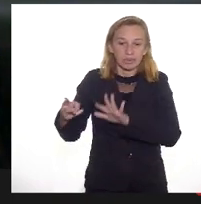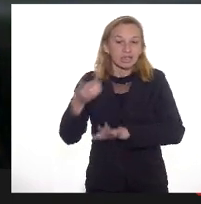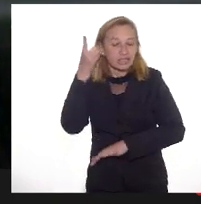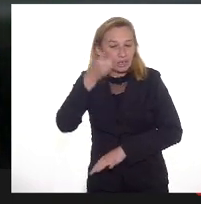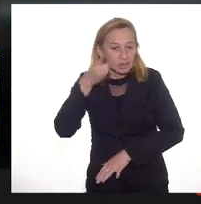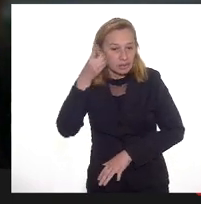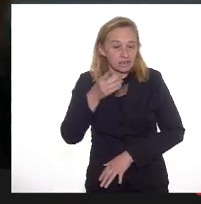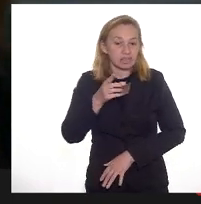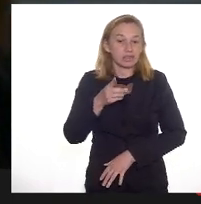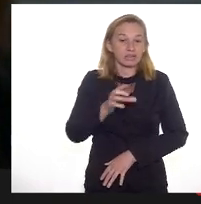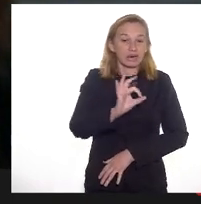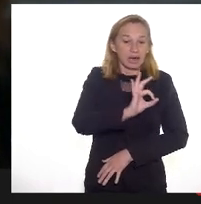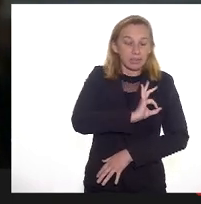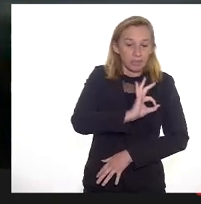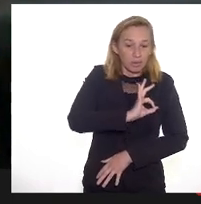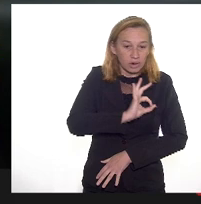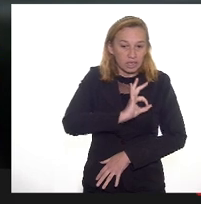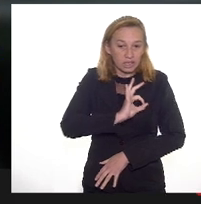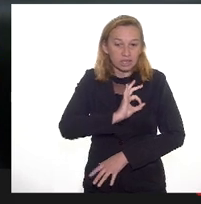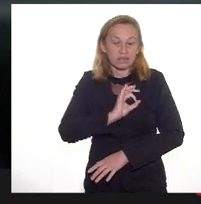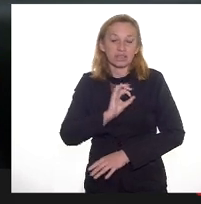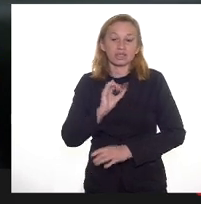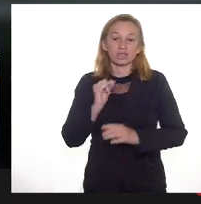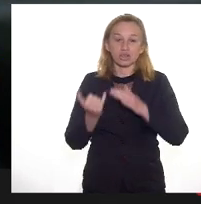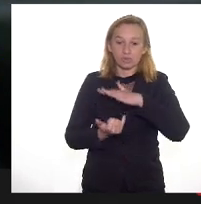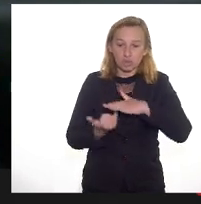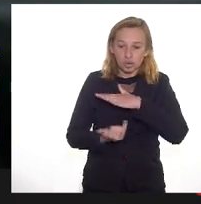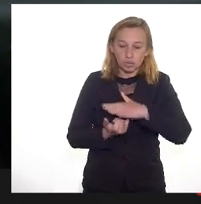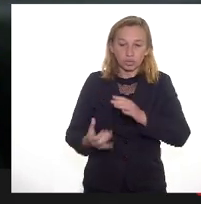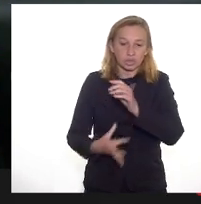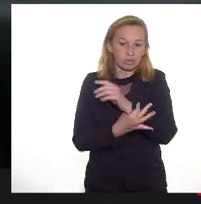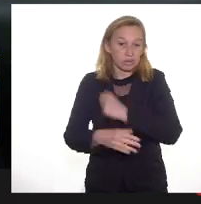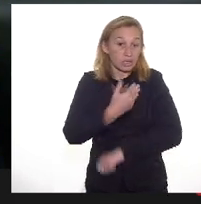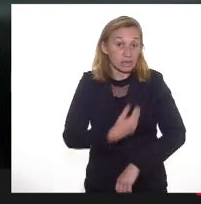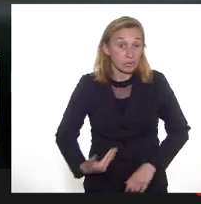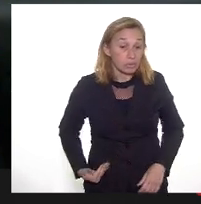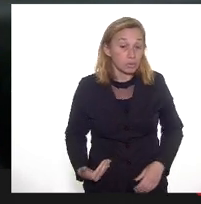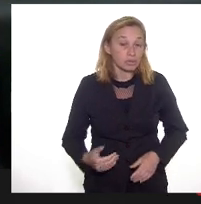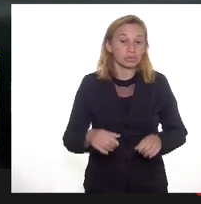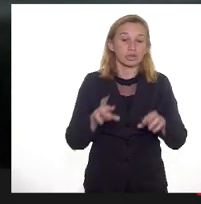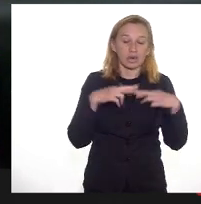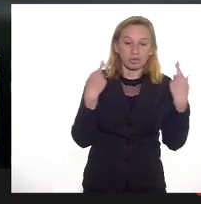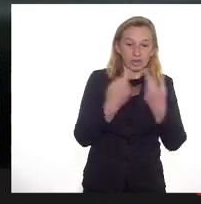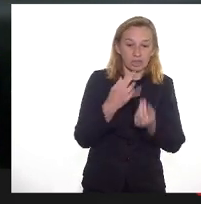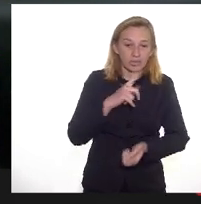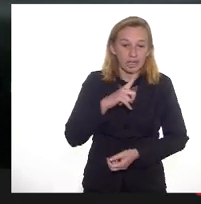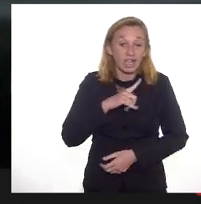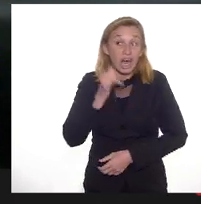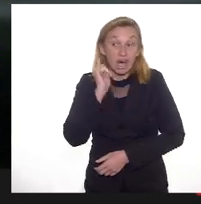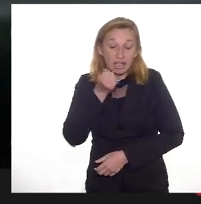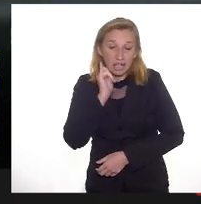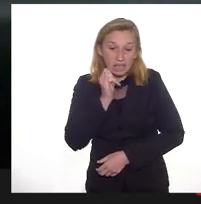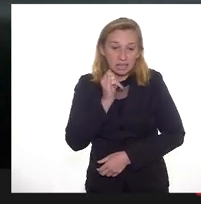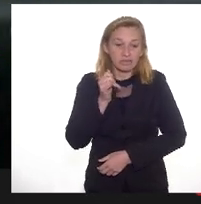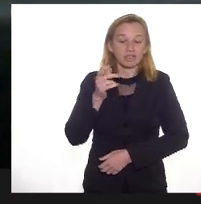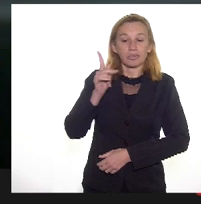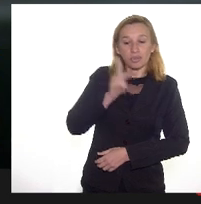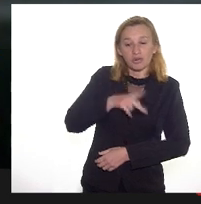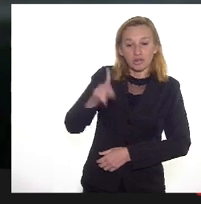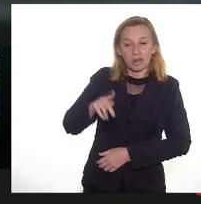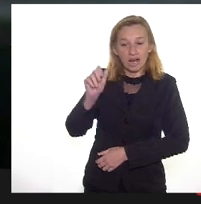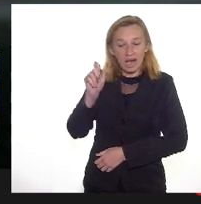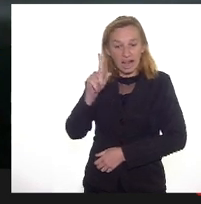ouvindo a Polícia Civil e o Instituto de Segurança Pública. Ouvindo aí a narrativa da professora Lana